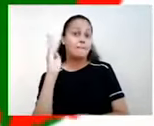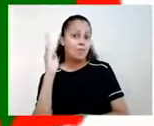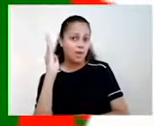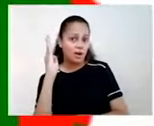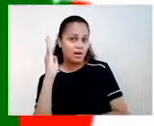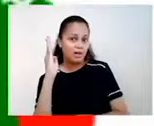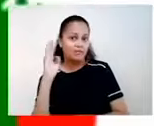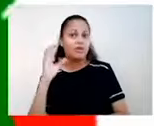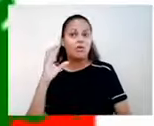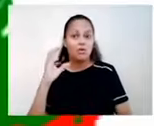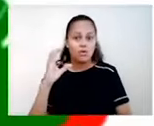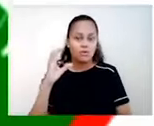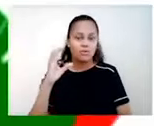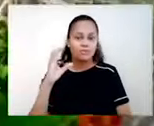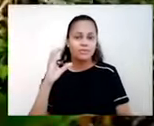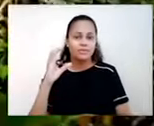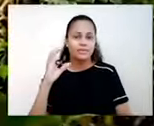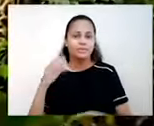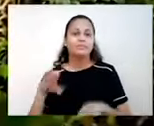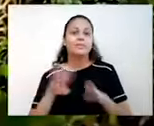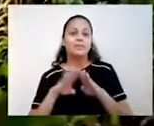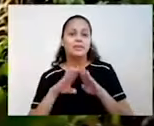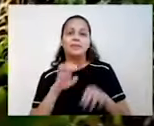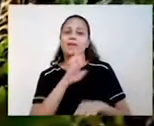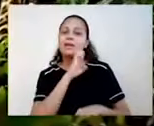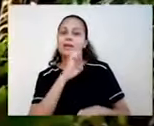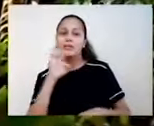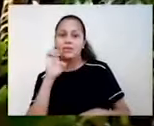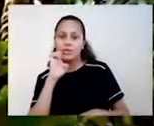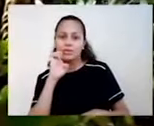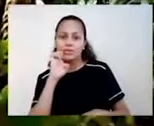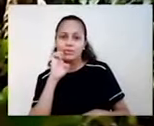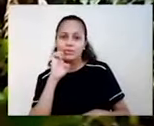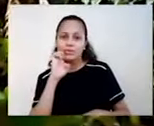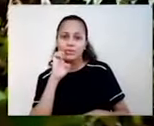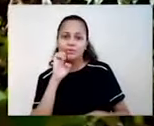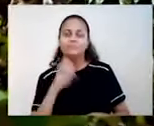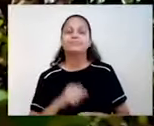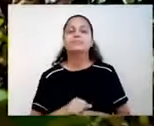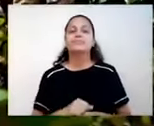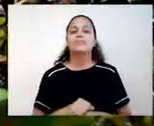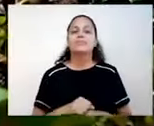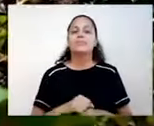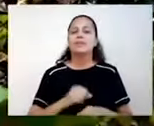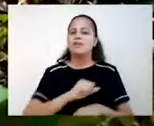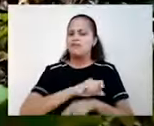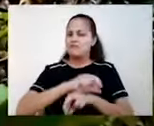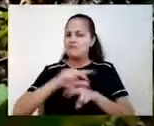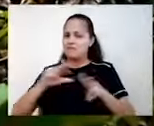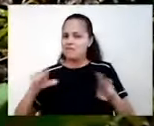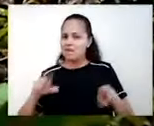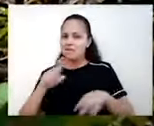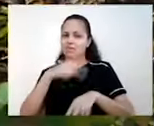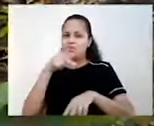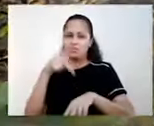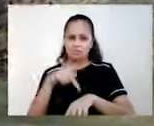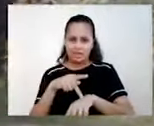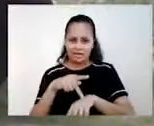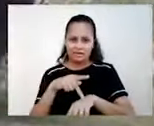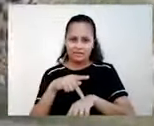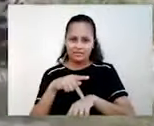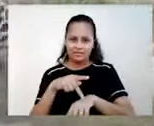Belize, Bolívia, Colômbia, Costa Rica, Equador, Guiana Francesa, Guatemala, Guiana,